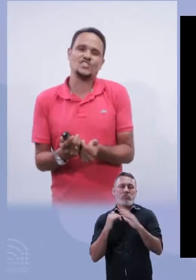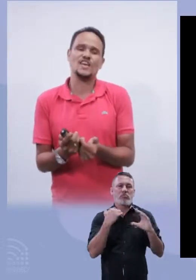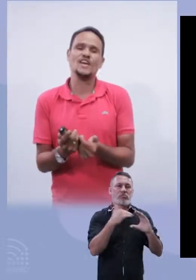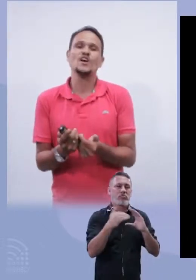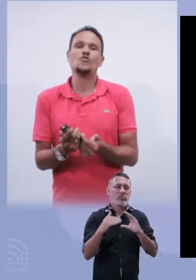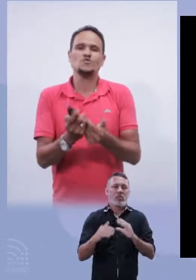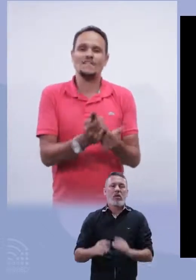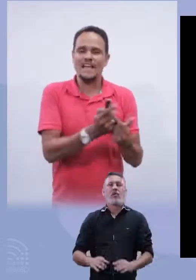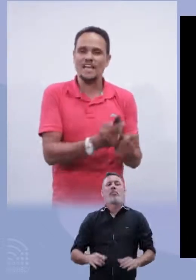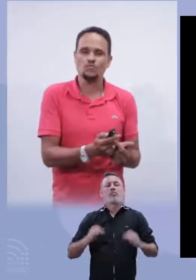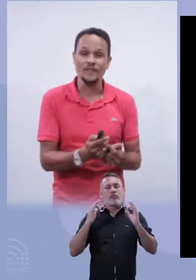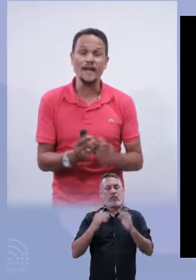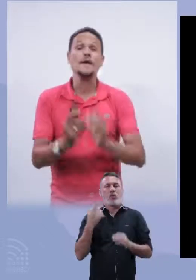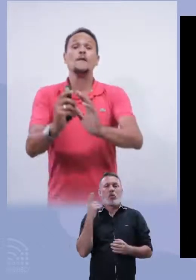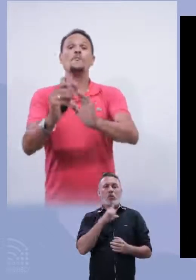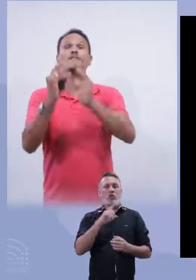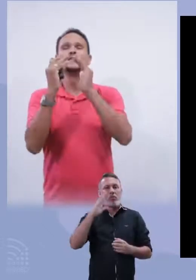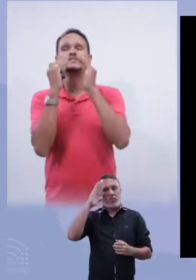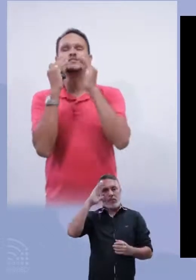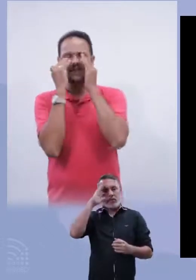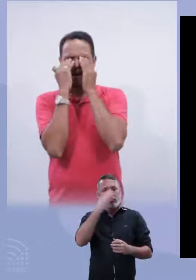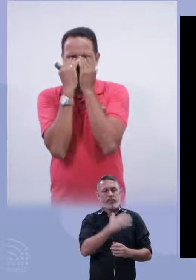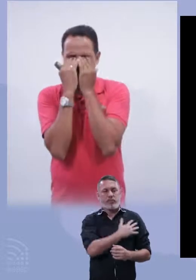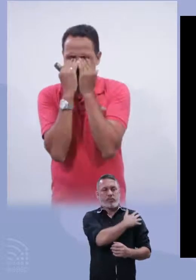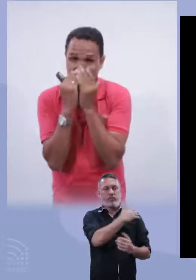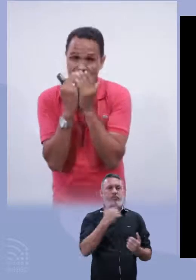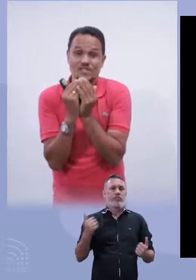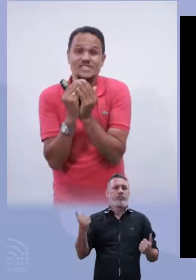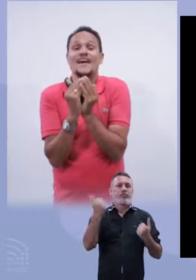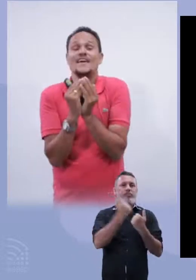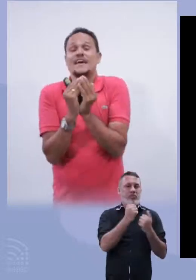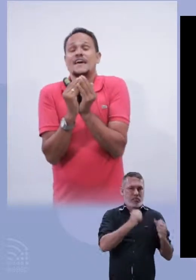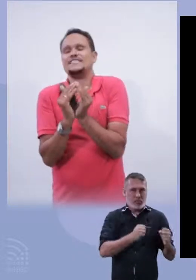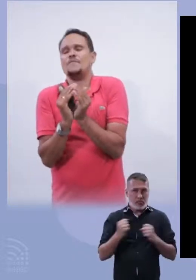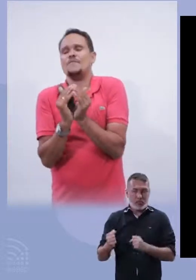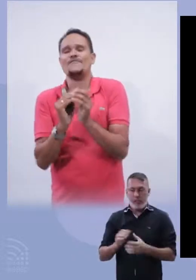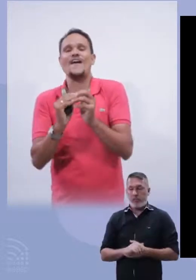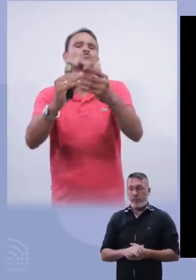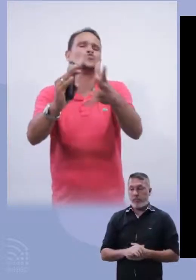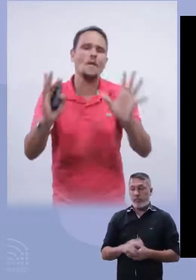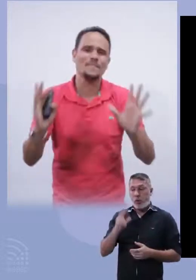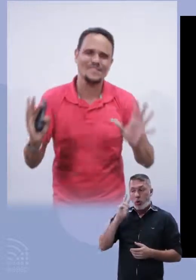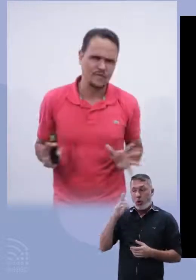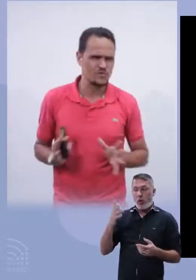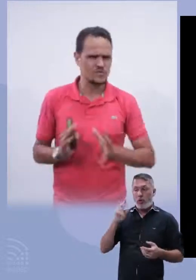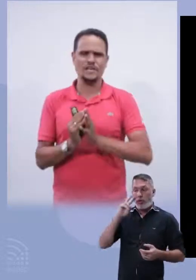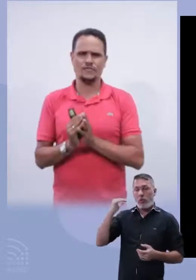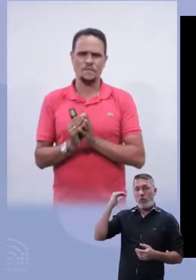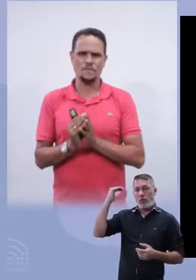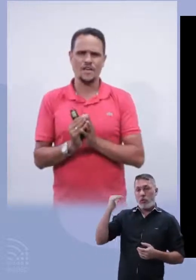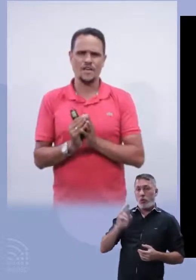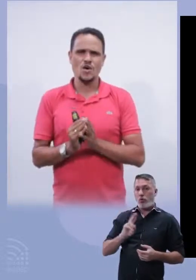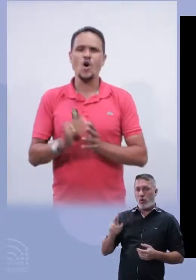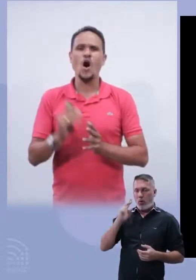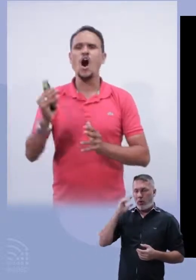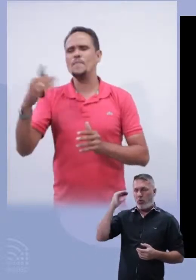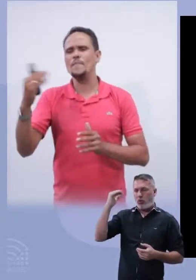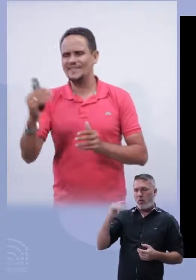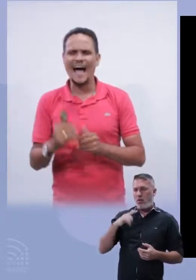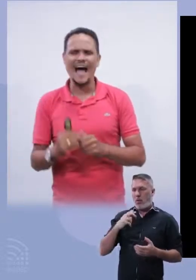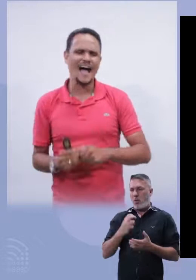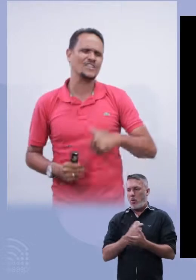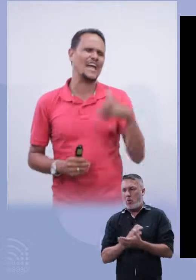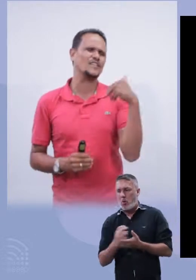vai garantir os militares o poder. Muita atenção aqui agora, porque você vai receber vários nomes aí no seu livro.